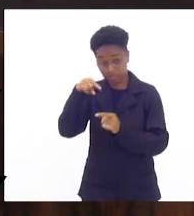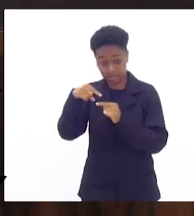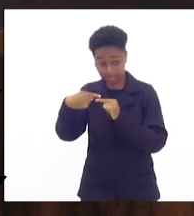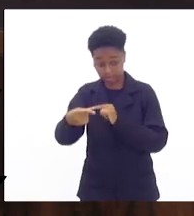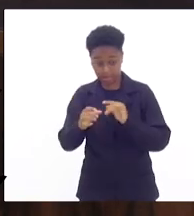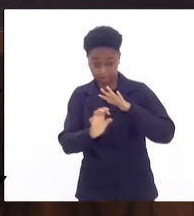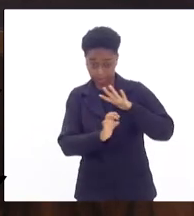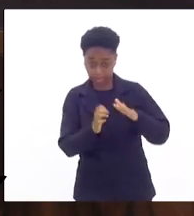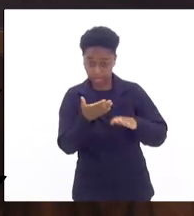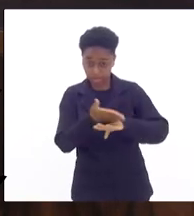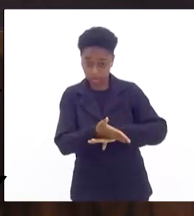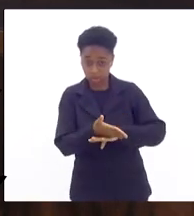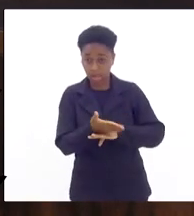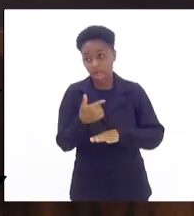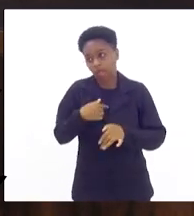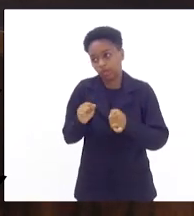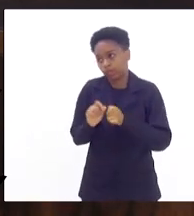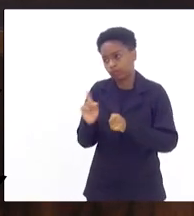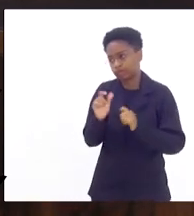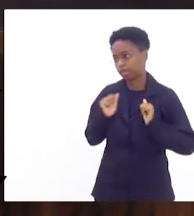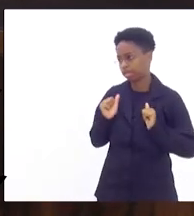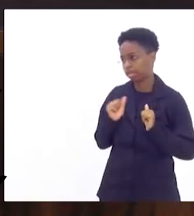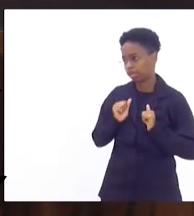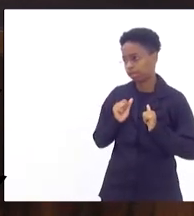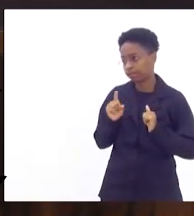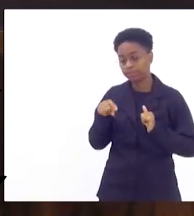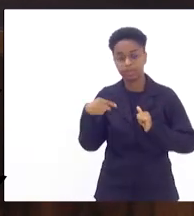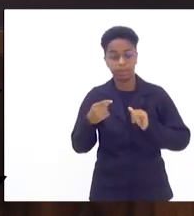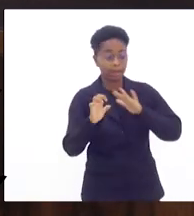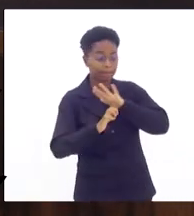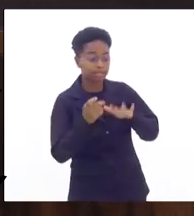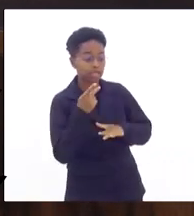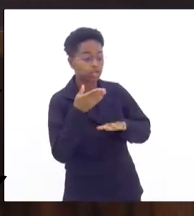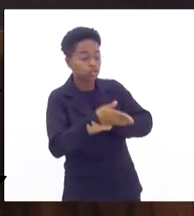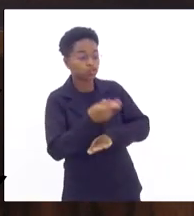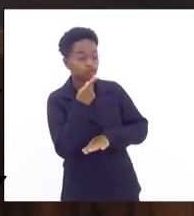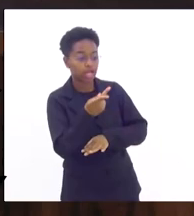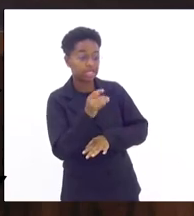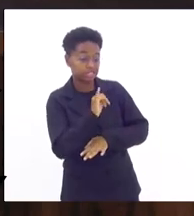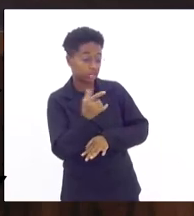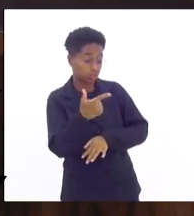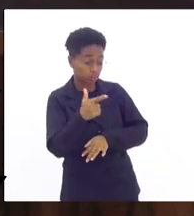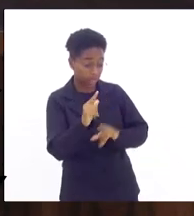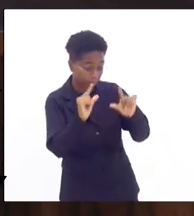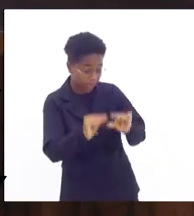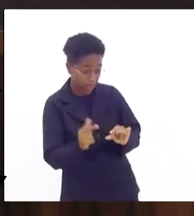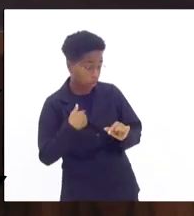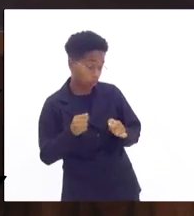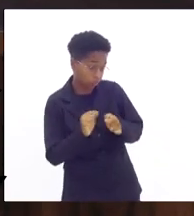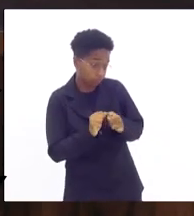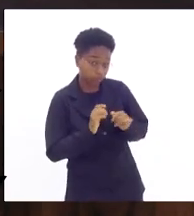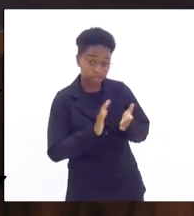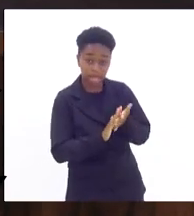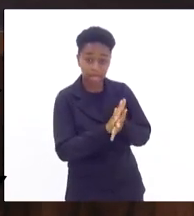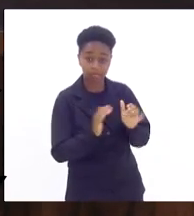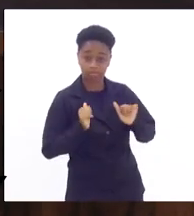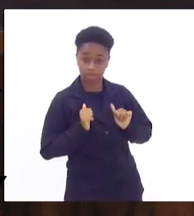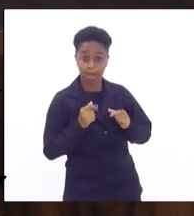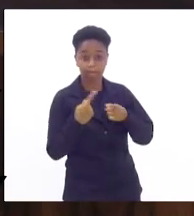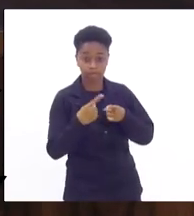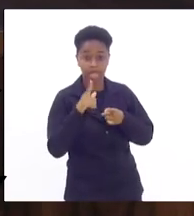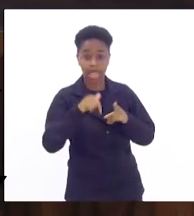mas agora que temos a concessionária, eu não vou fazer mais. A concessionária, depois que entrou, falou, bem, se não tiver o mínimo, eu não posso lançar, e realmente não pode, porque é um crime